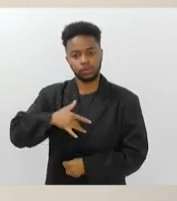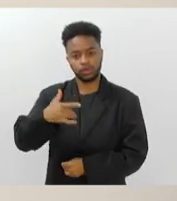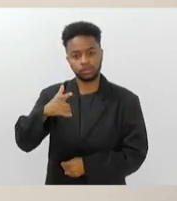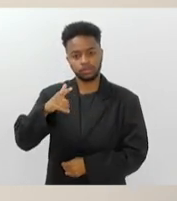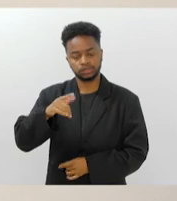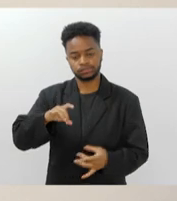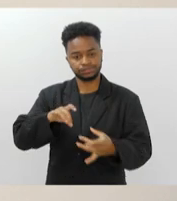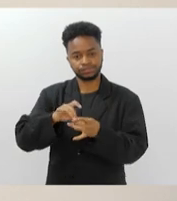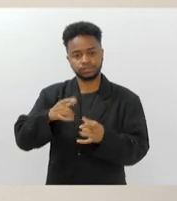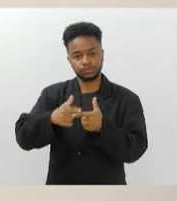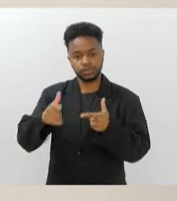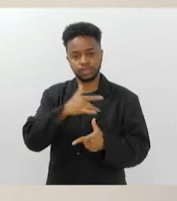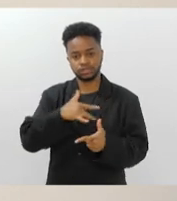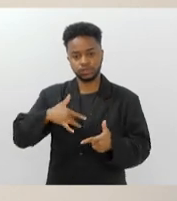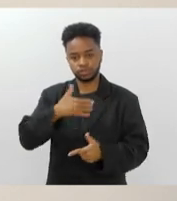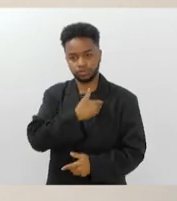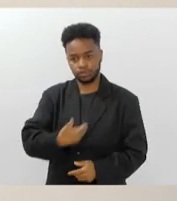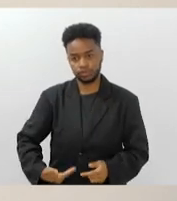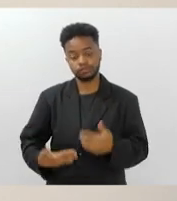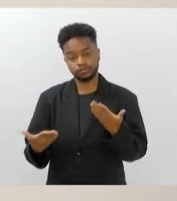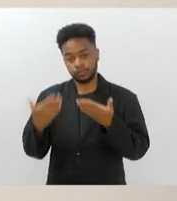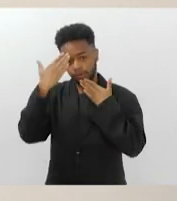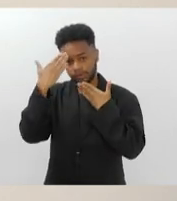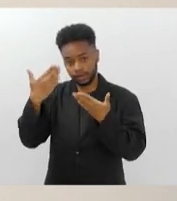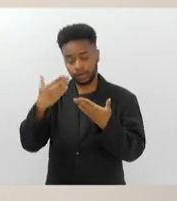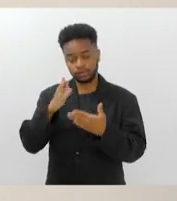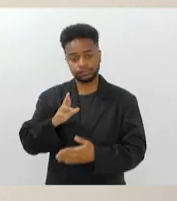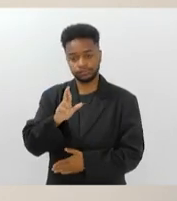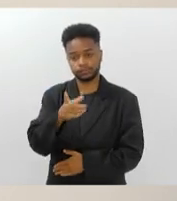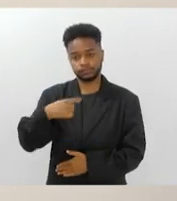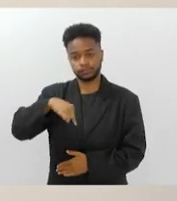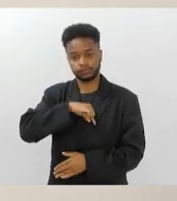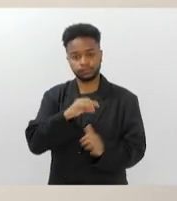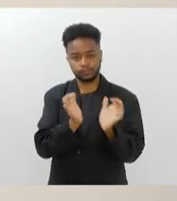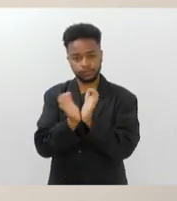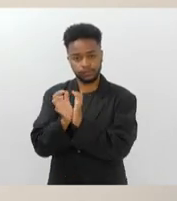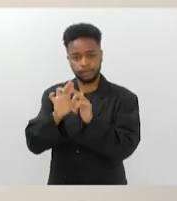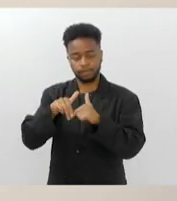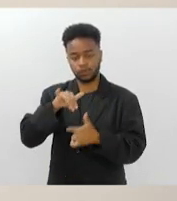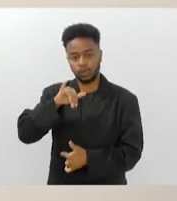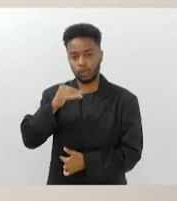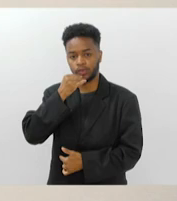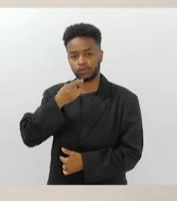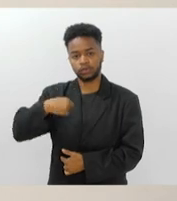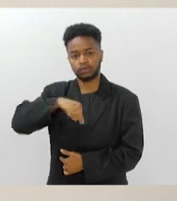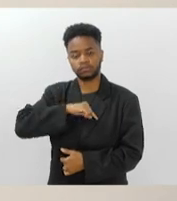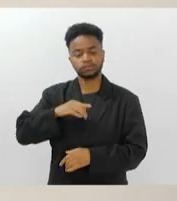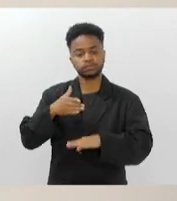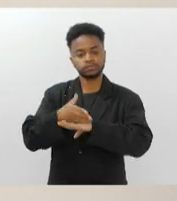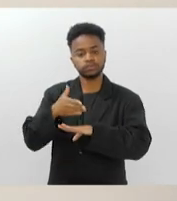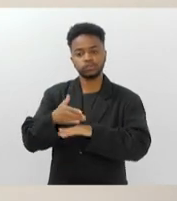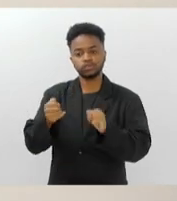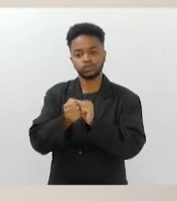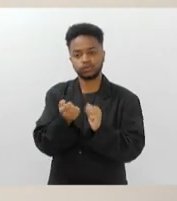então muito obrigado em nome de nossa equipe né lá da Coordenação Nacional por essa oportunidade de estar aqui com vocês hoje e obrigada também aqui a todos os